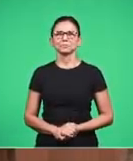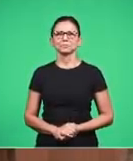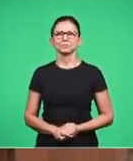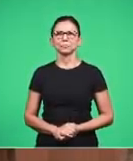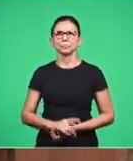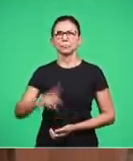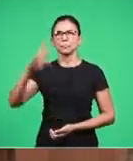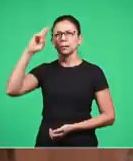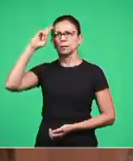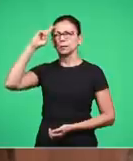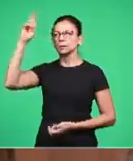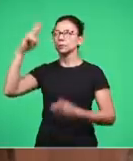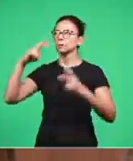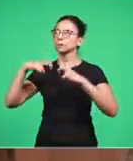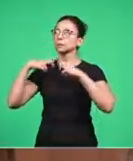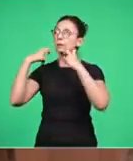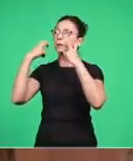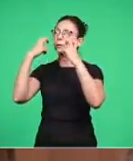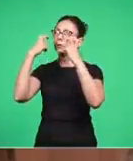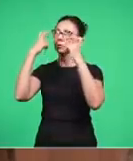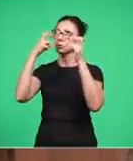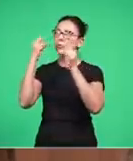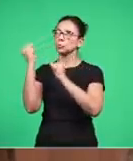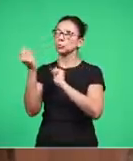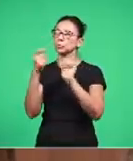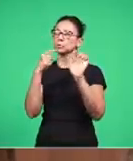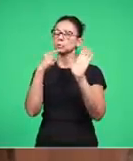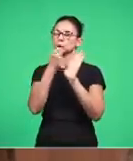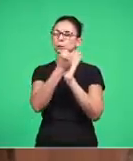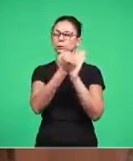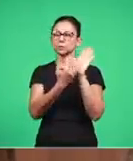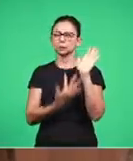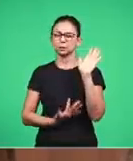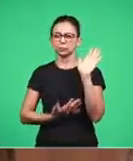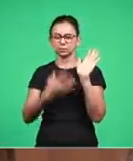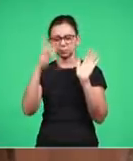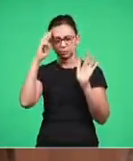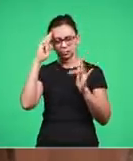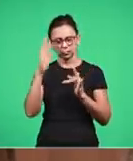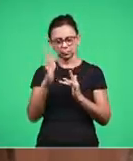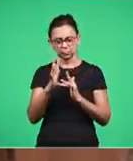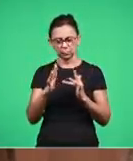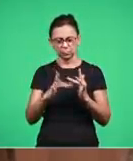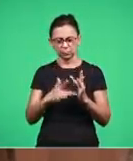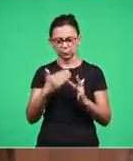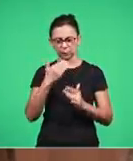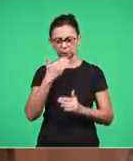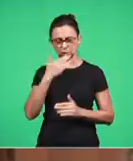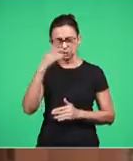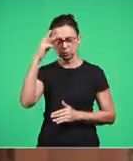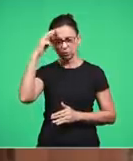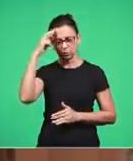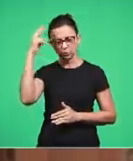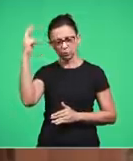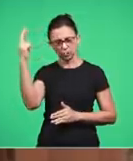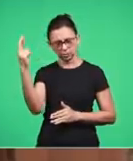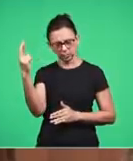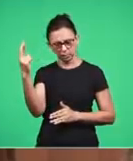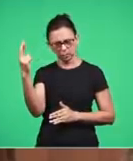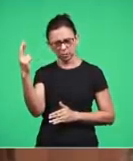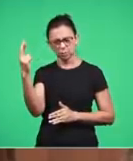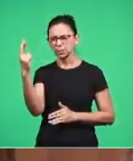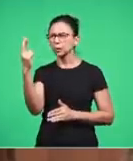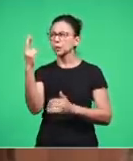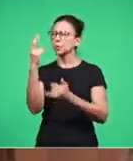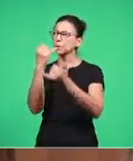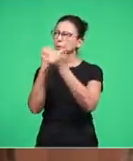Senhor, clamamos o poder que há no sangue do Senhor Jesus, pedimos, Senhor, perdão, a libertação